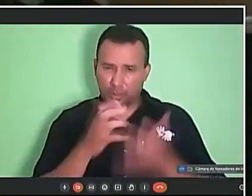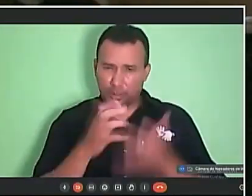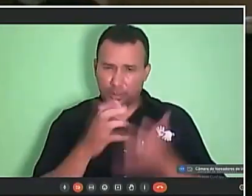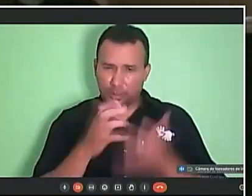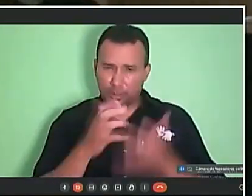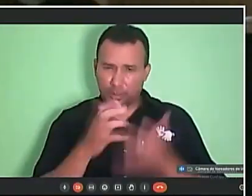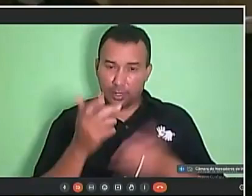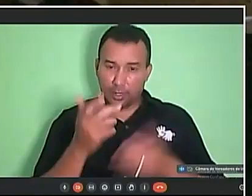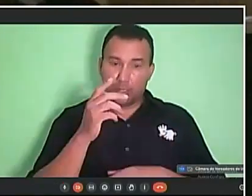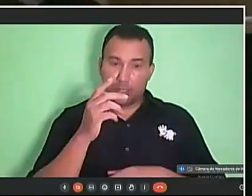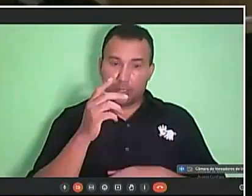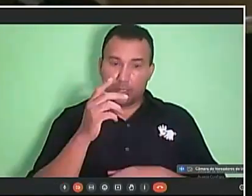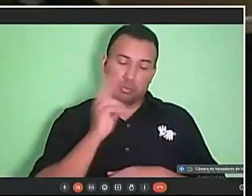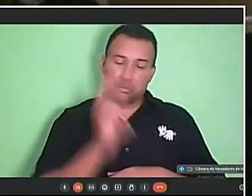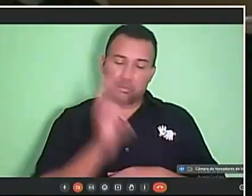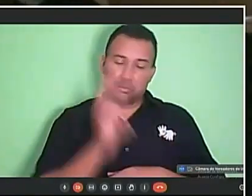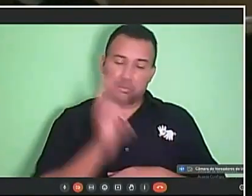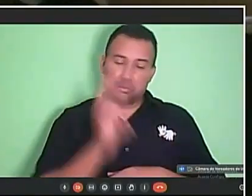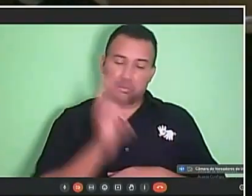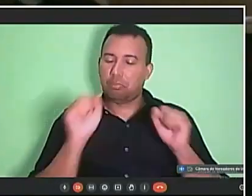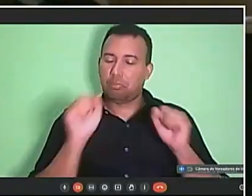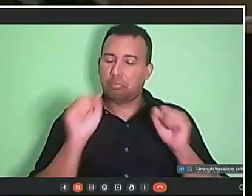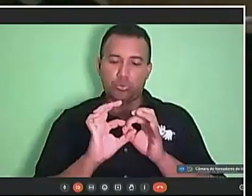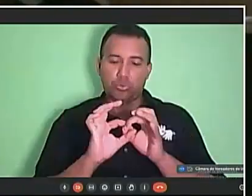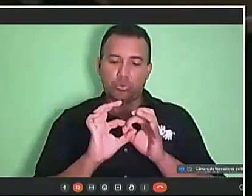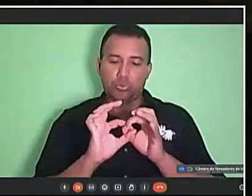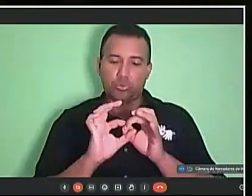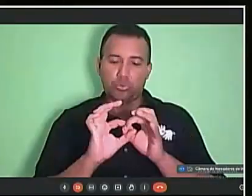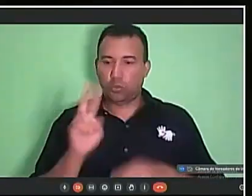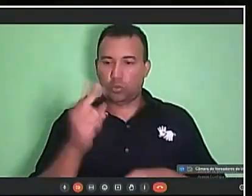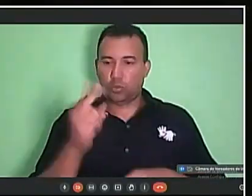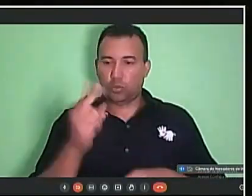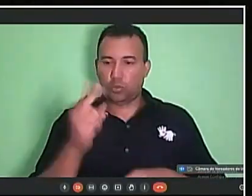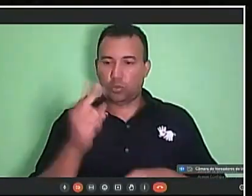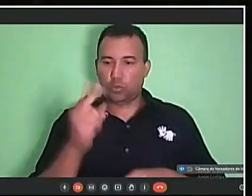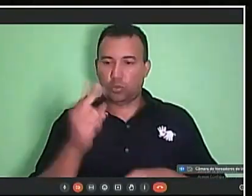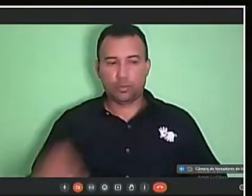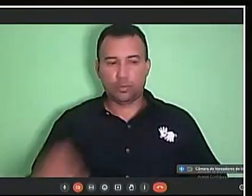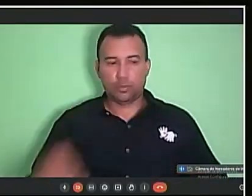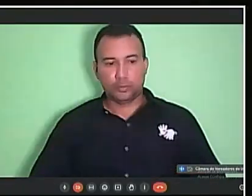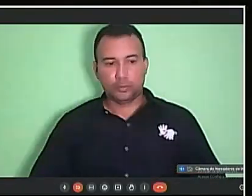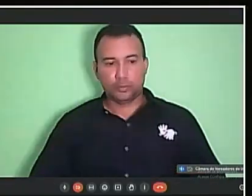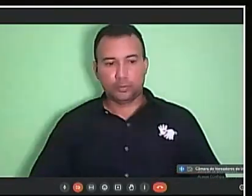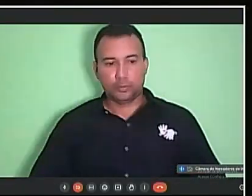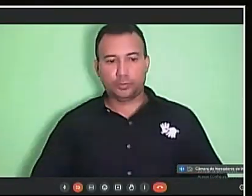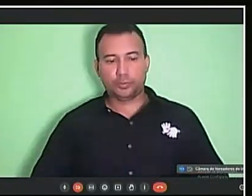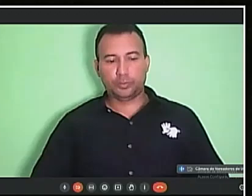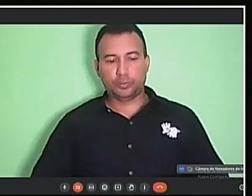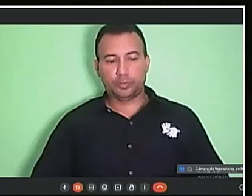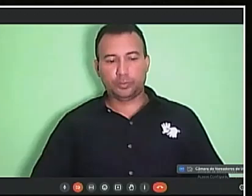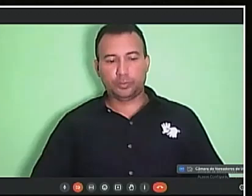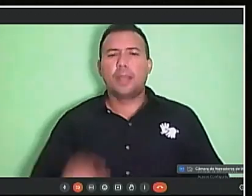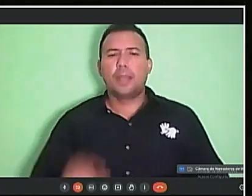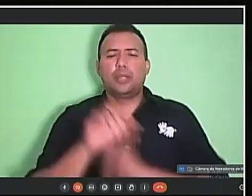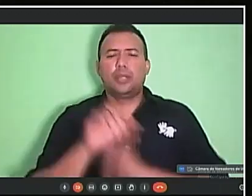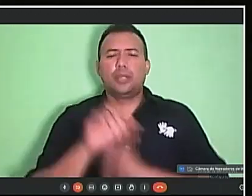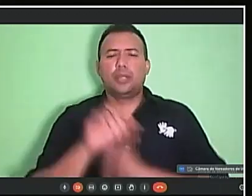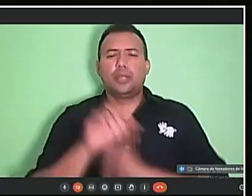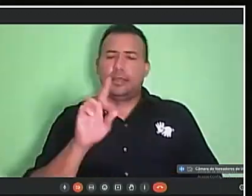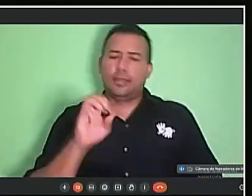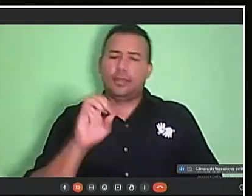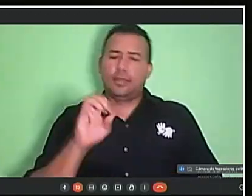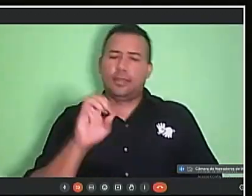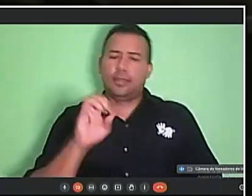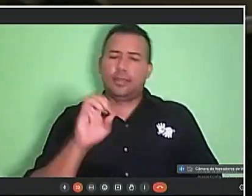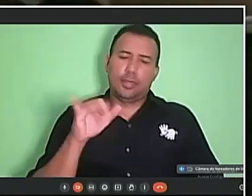pelo questionamento que responda no prazo de 2 minutos. Pergunta é do senhor Edemir Lewandowski.